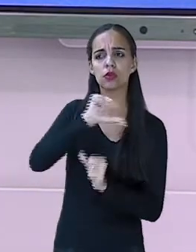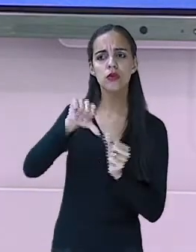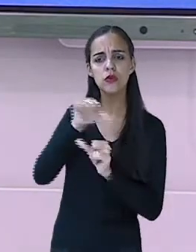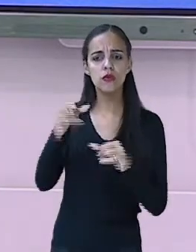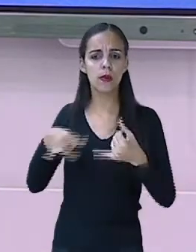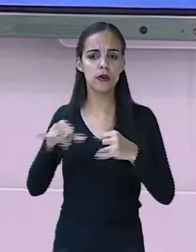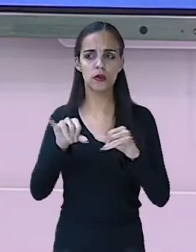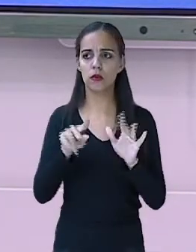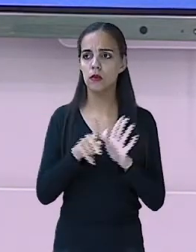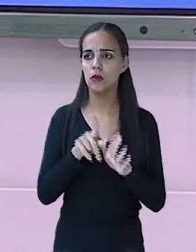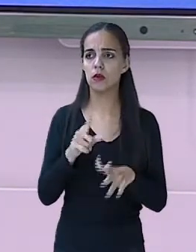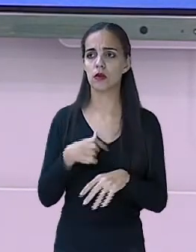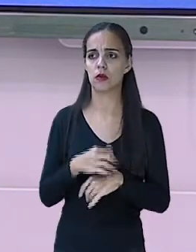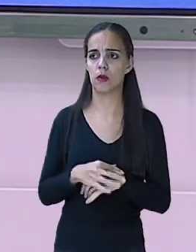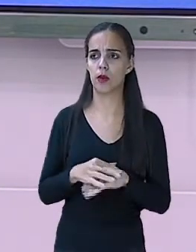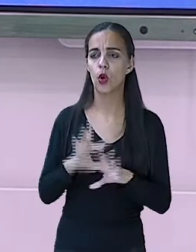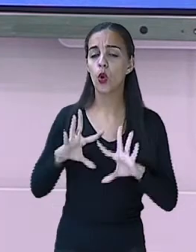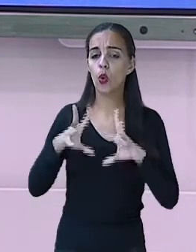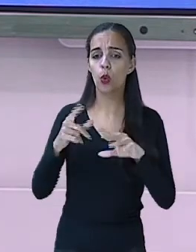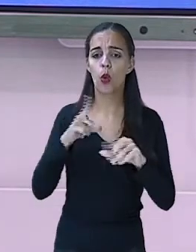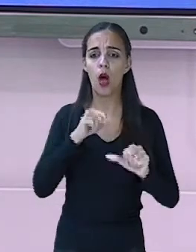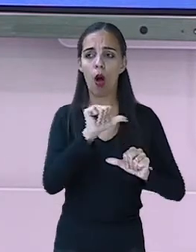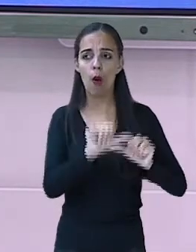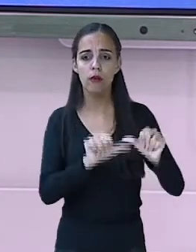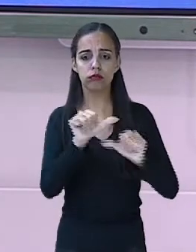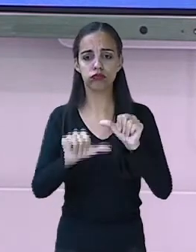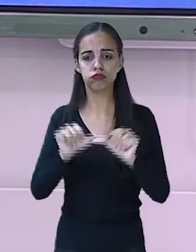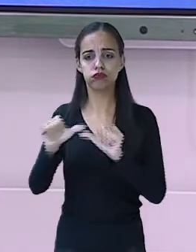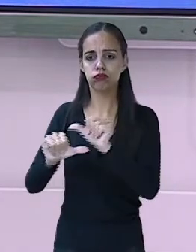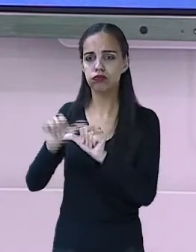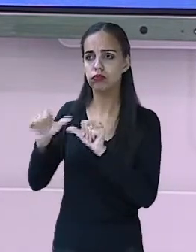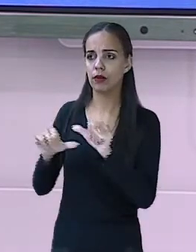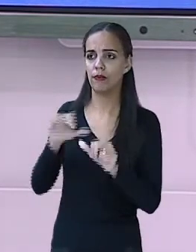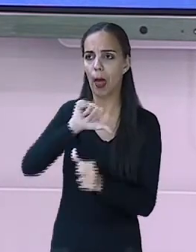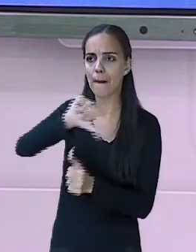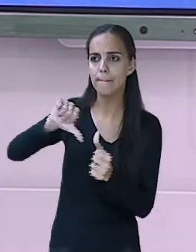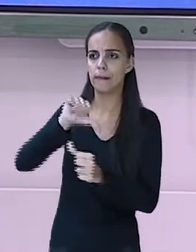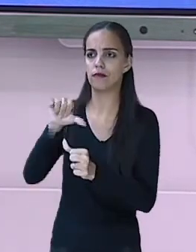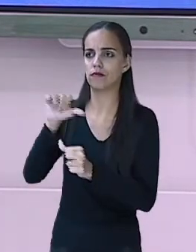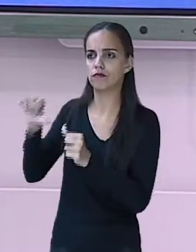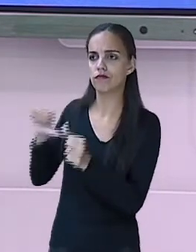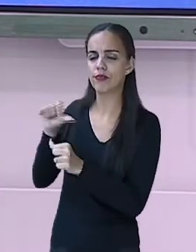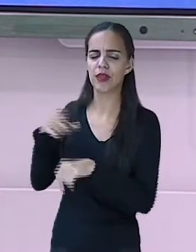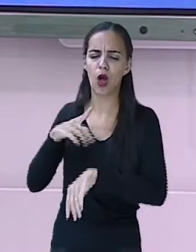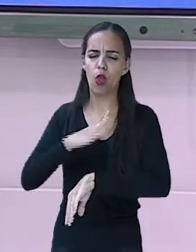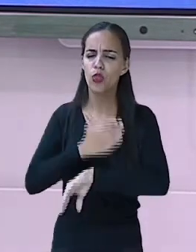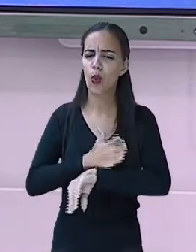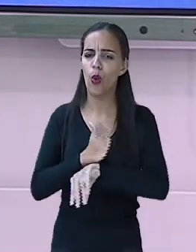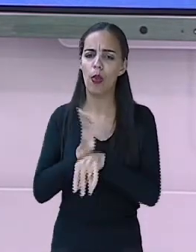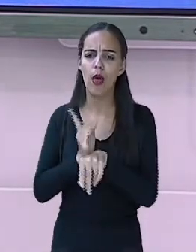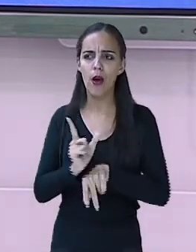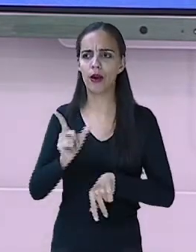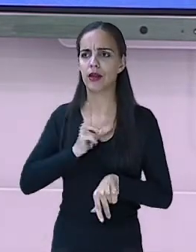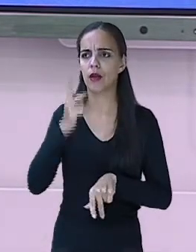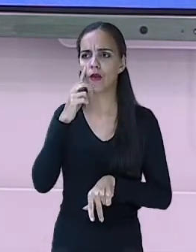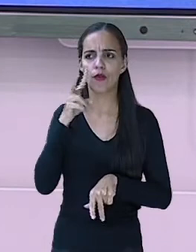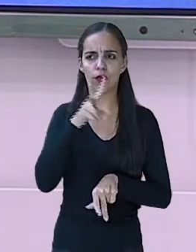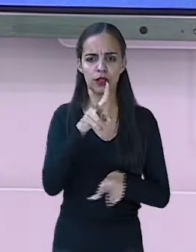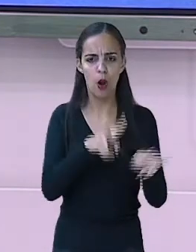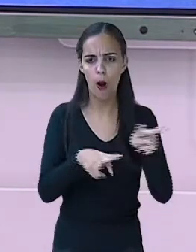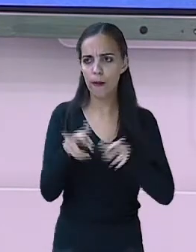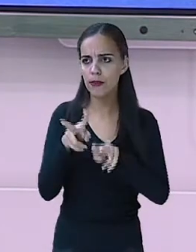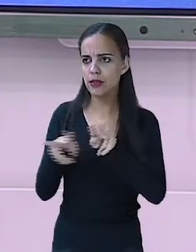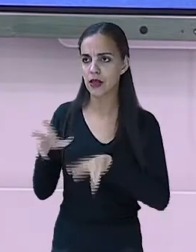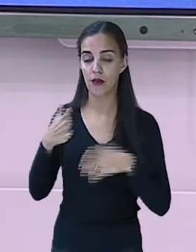transformações químicas acontecem transformações químicas pessoal o tempo todo na natureza no